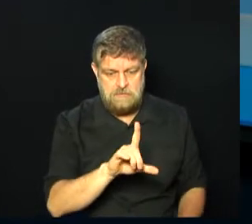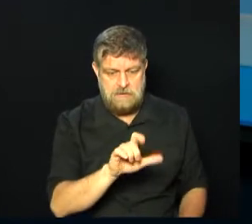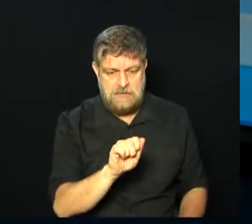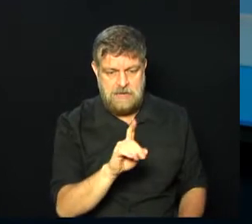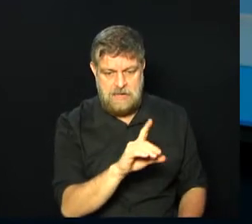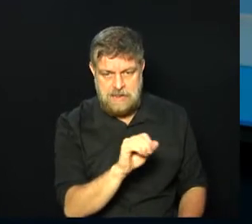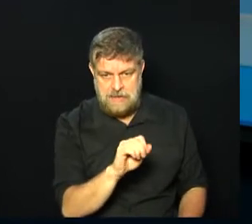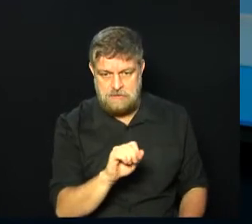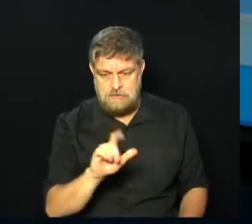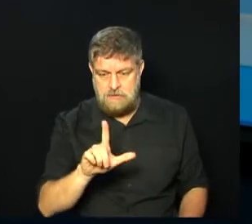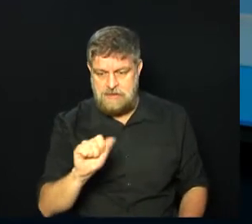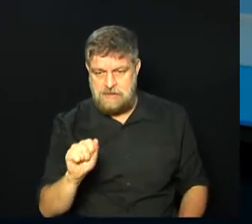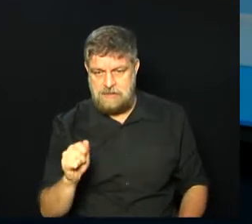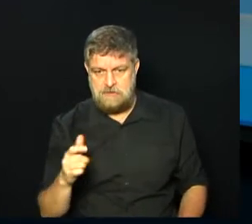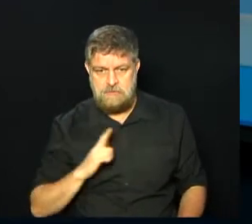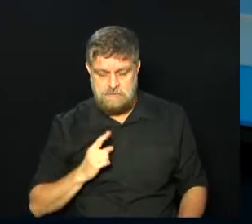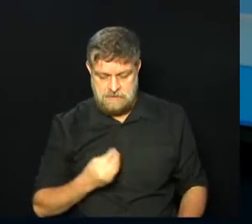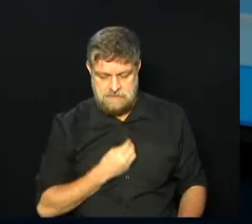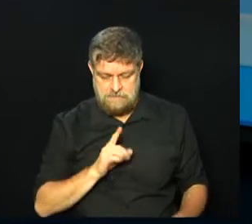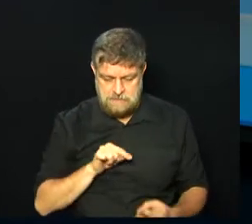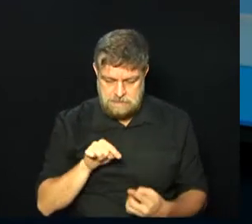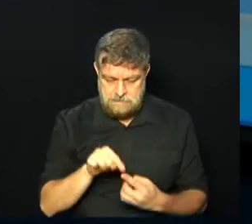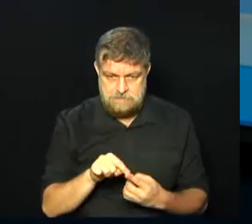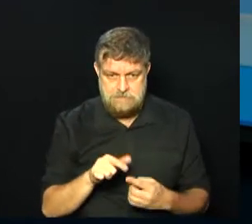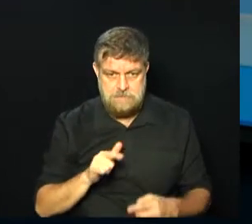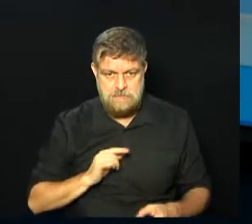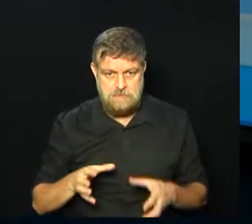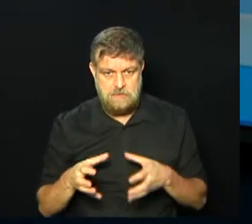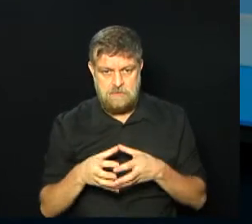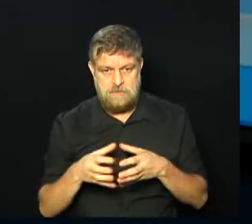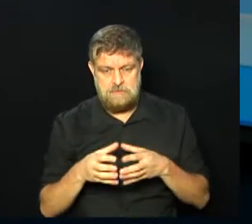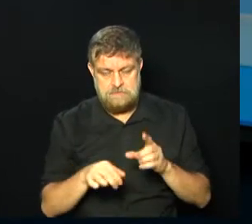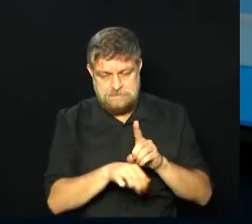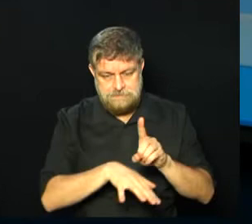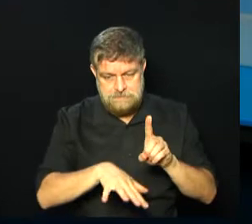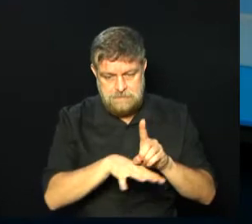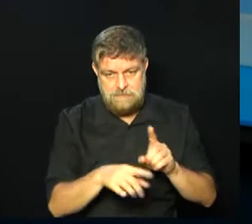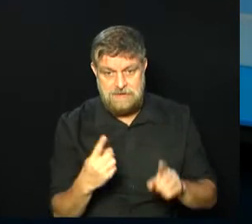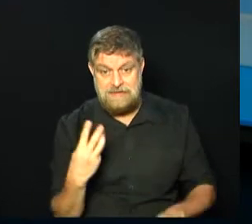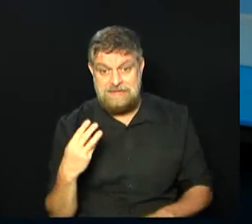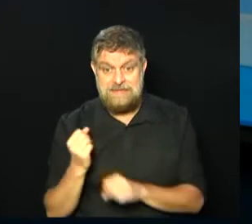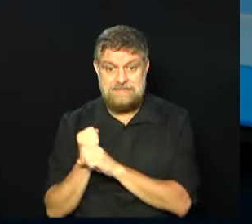uma organização da sociedade civil que existe há 13